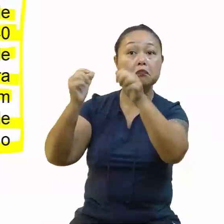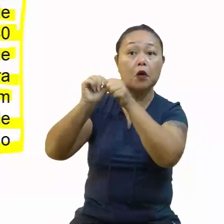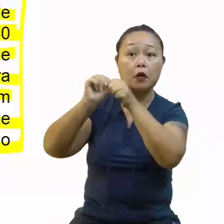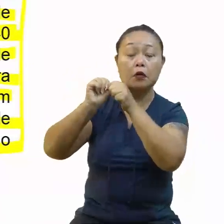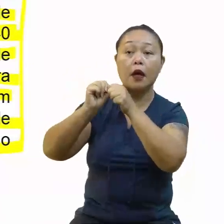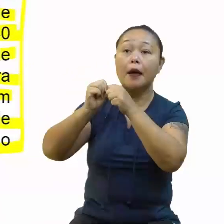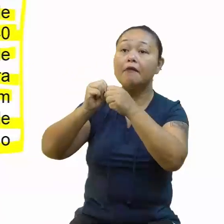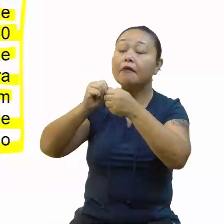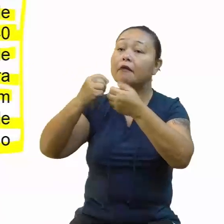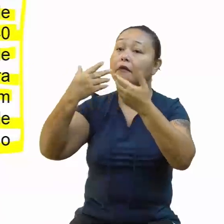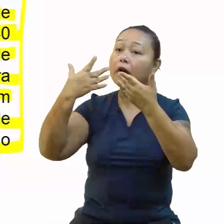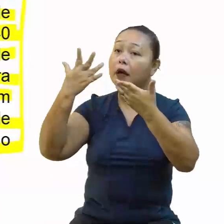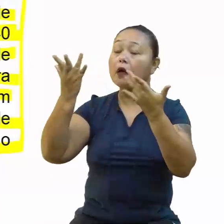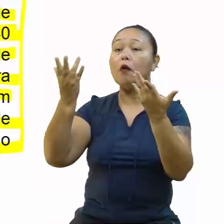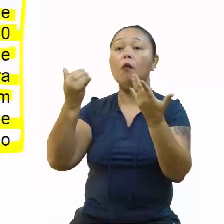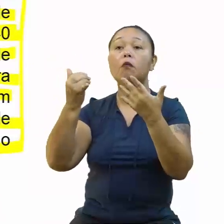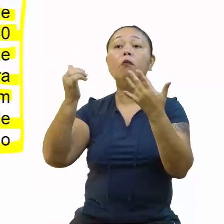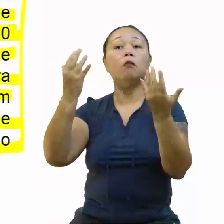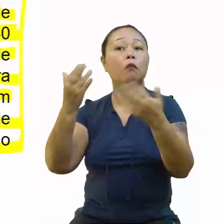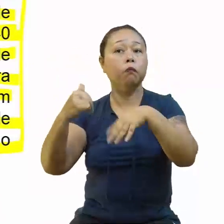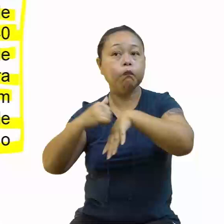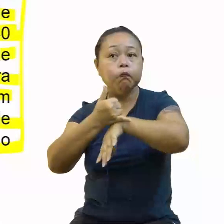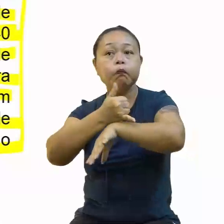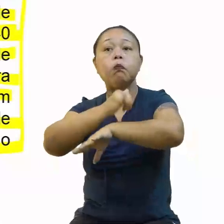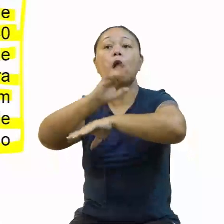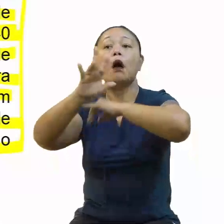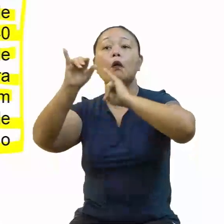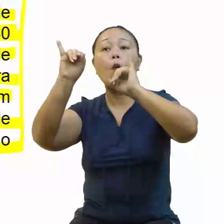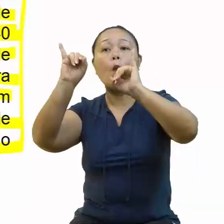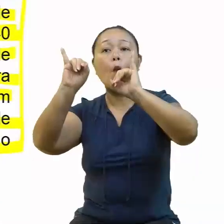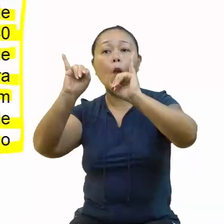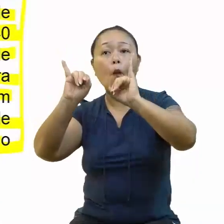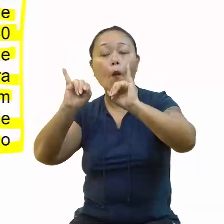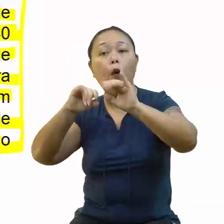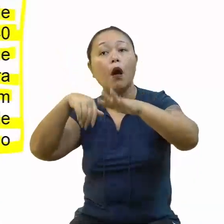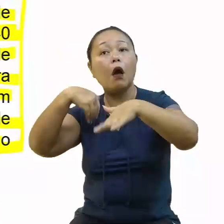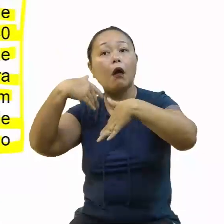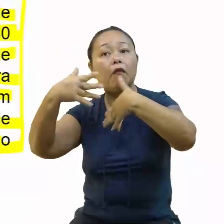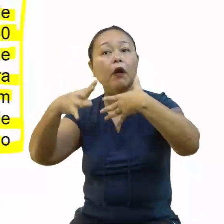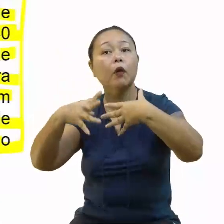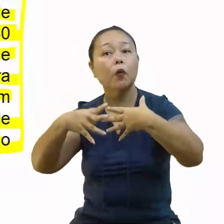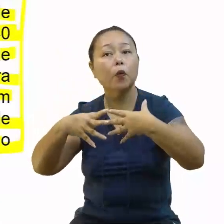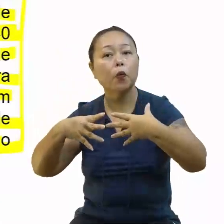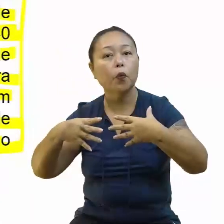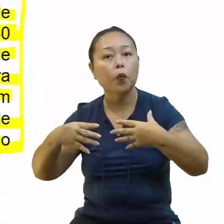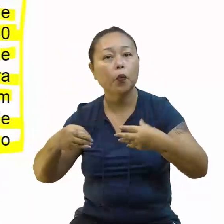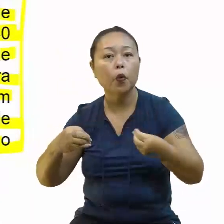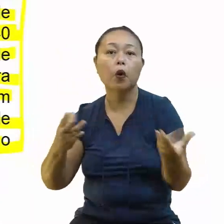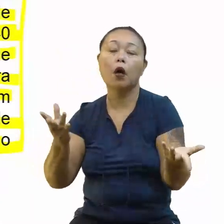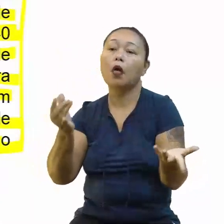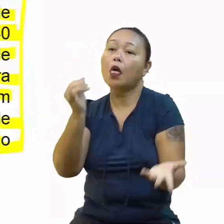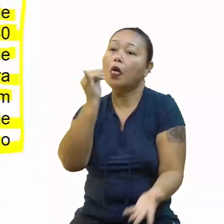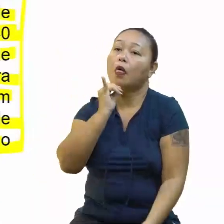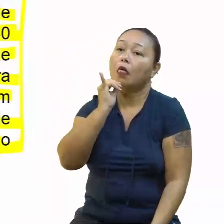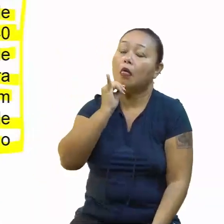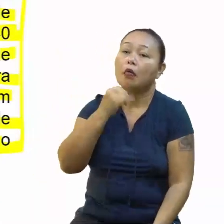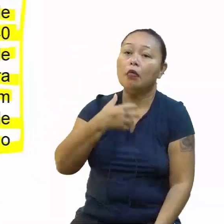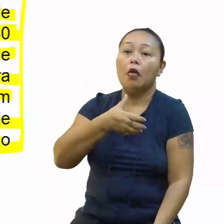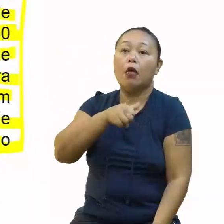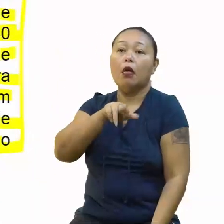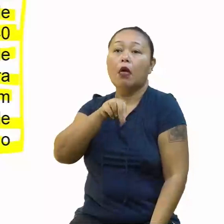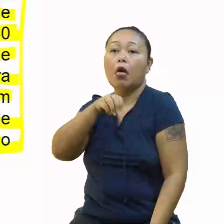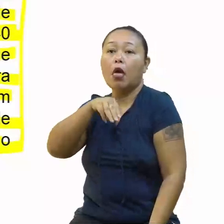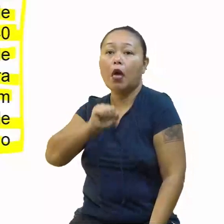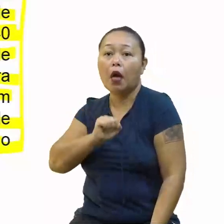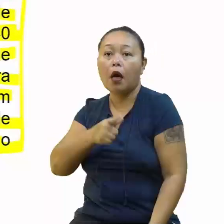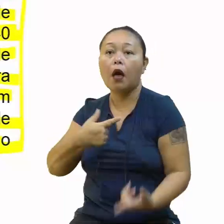cura, como no caso da asma, mas em outros, como no infarto, não há solução.